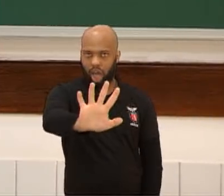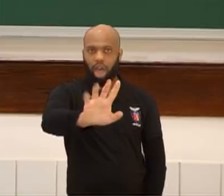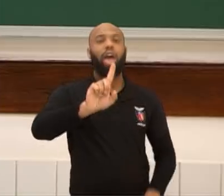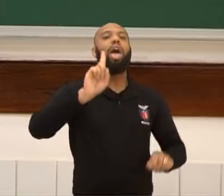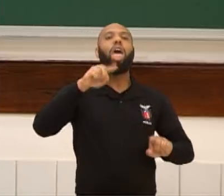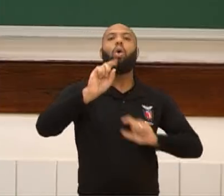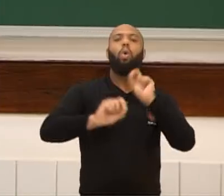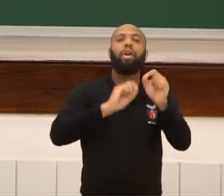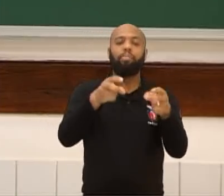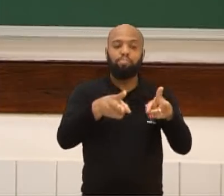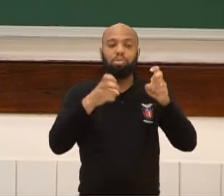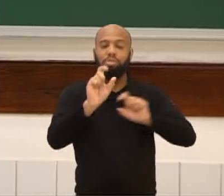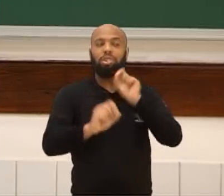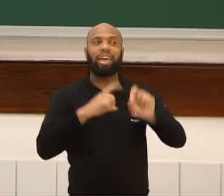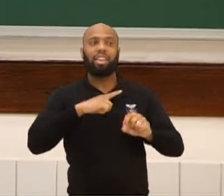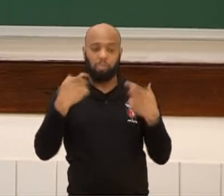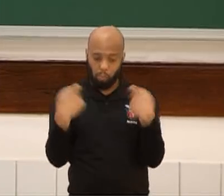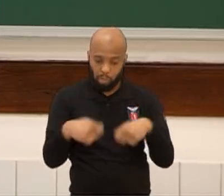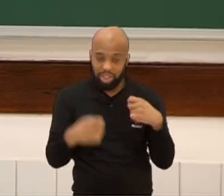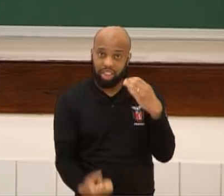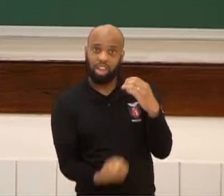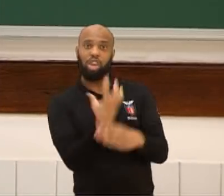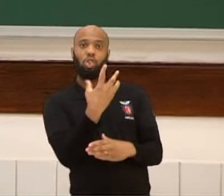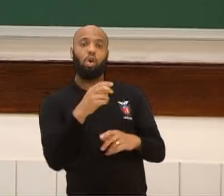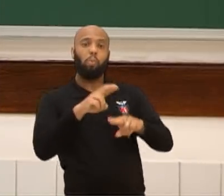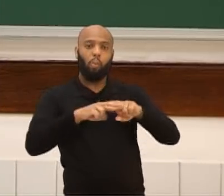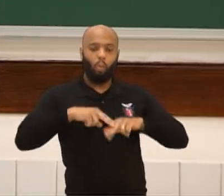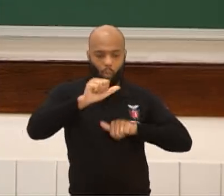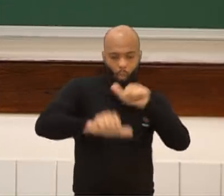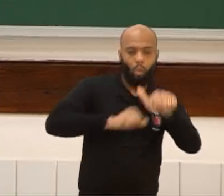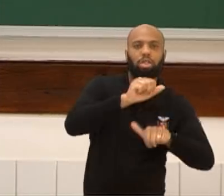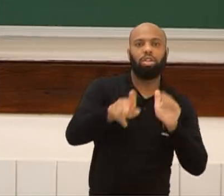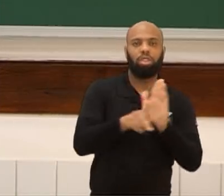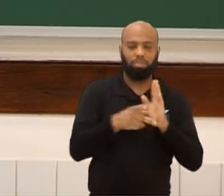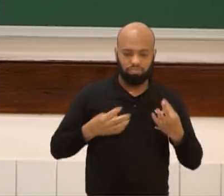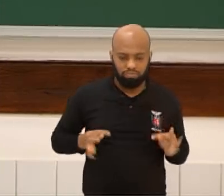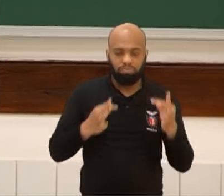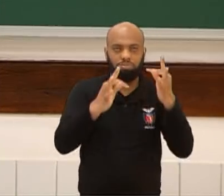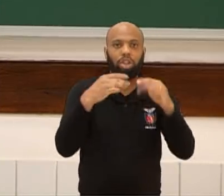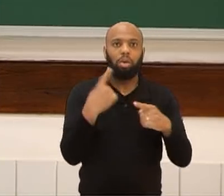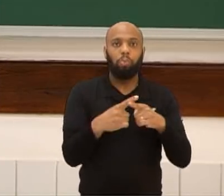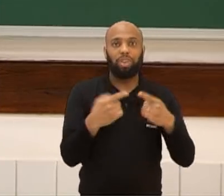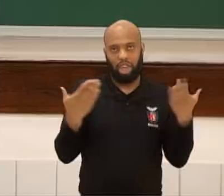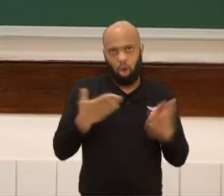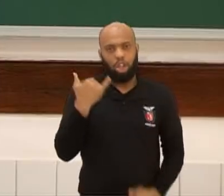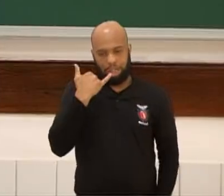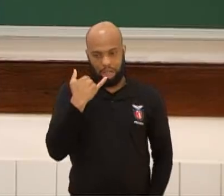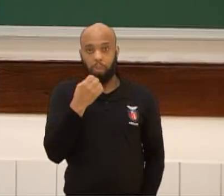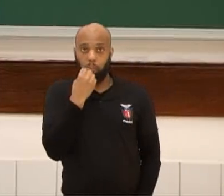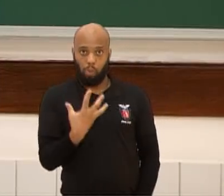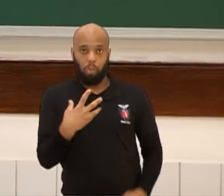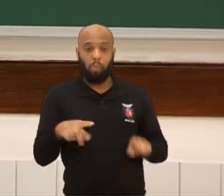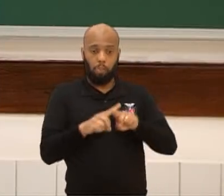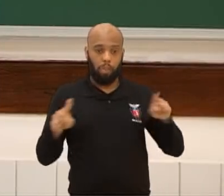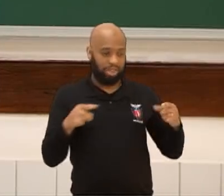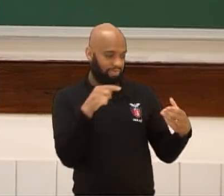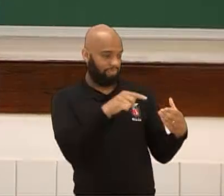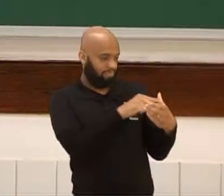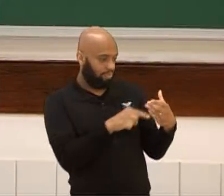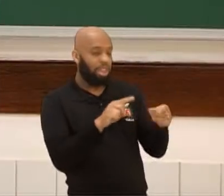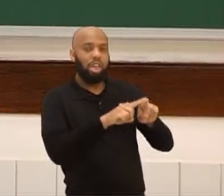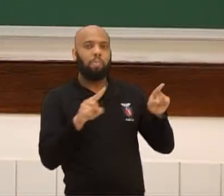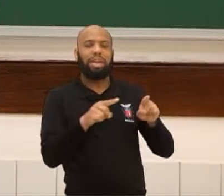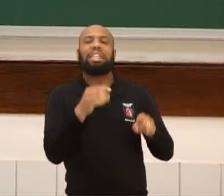perceber que foi uma necessidade criada por essas transformações. Esse equipamento atende nossas necessidades, mas a gente não pode